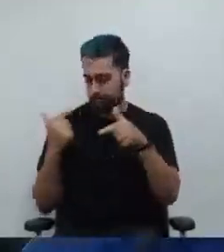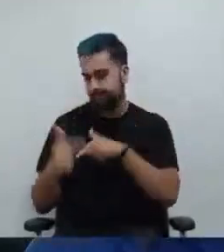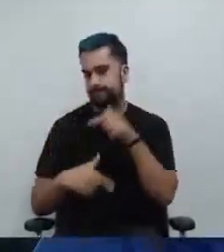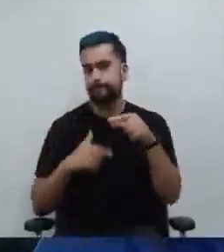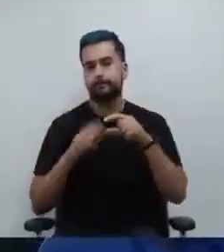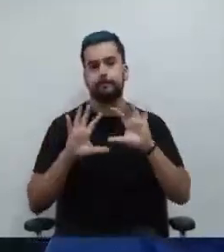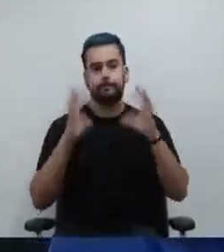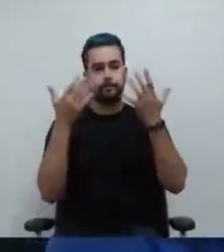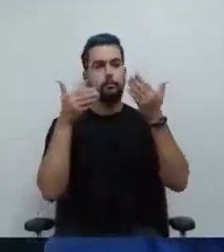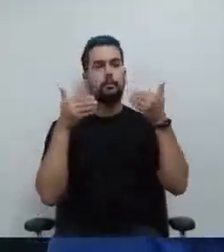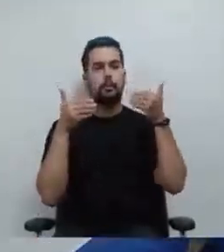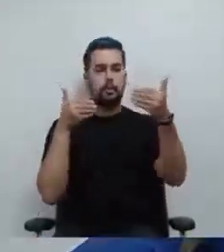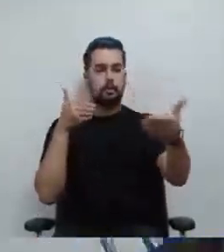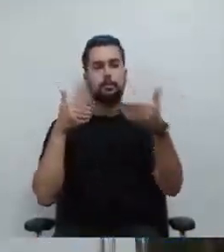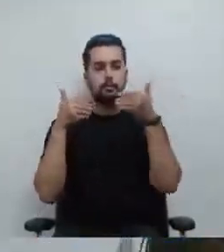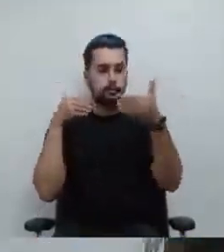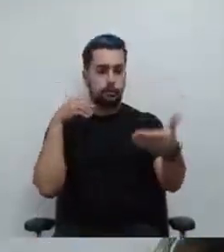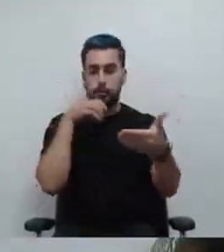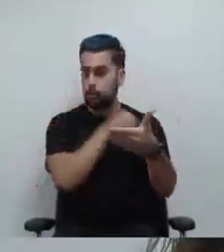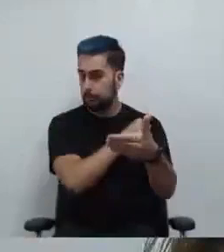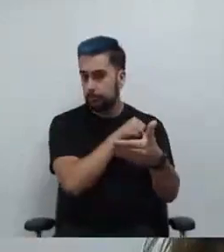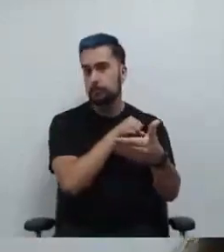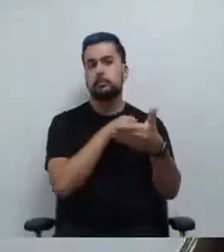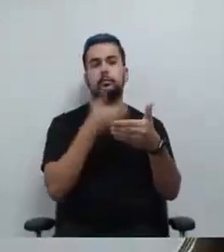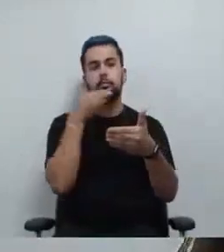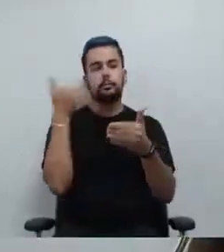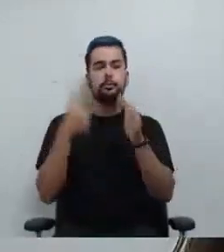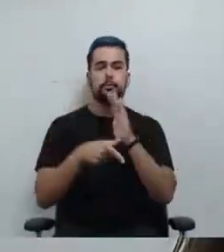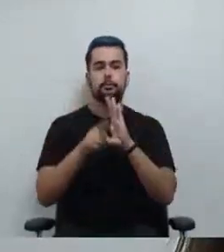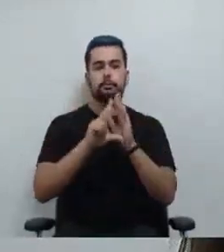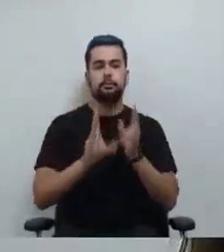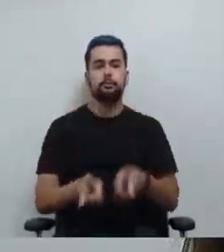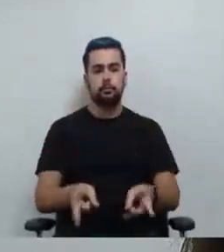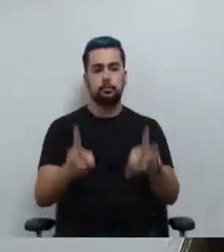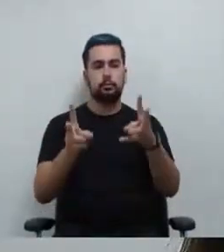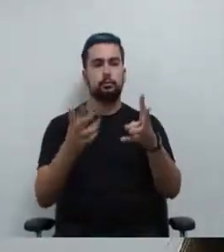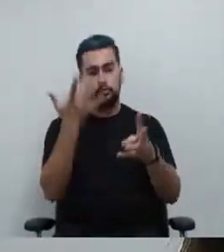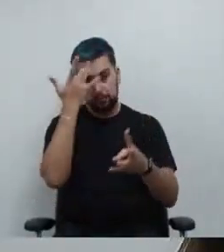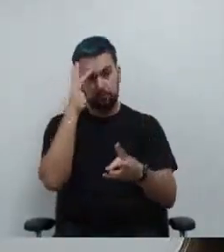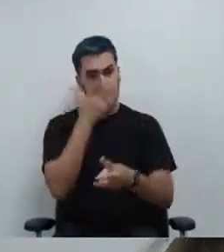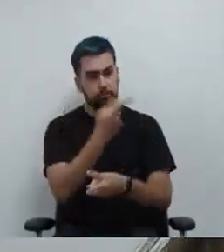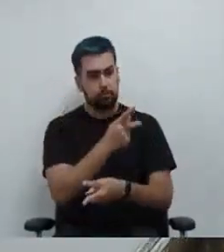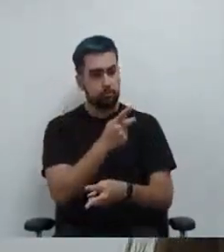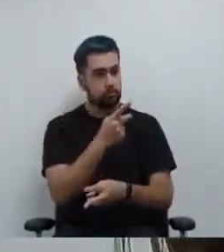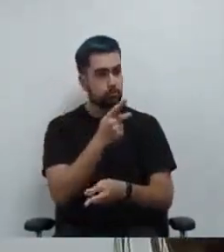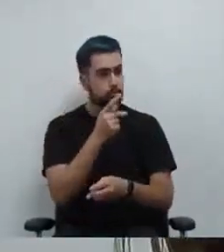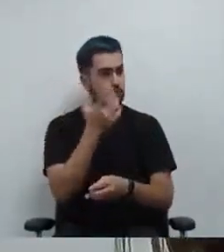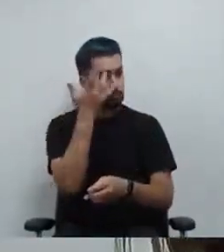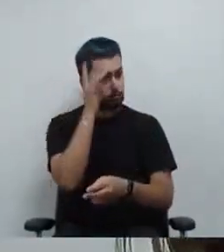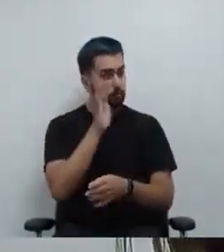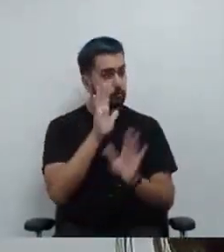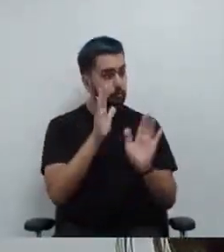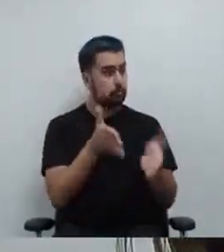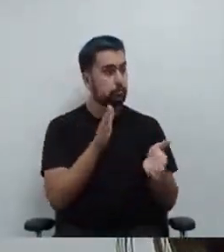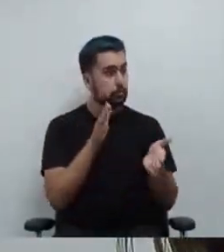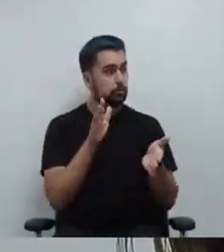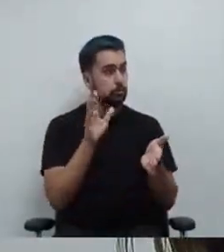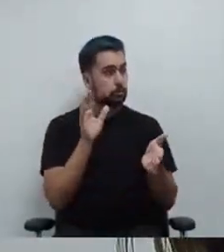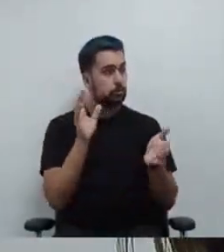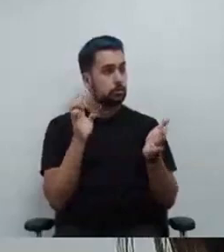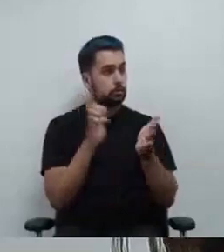breve, muito breve, quanto antes melhor. E dizer também, presidente, que eles não sabiam disso, mas a homologação do concurso já estava consensuada para